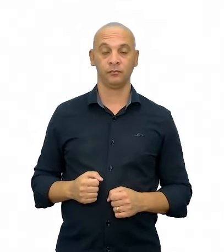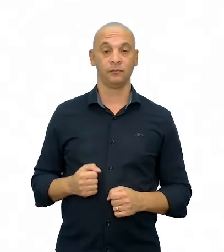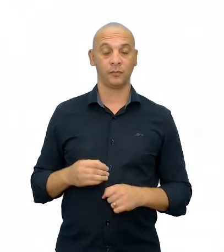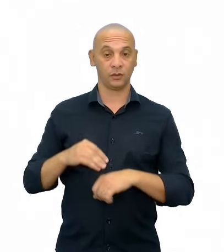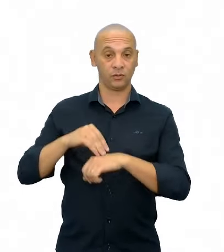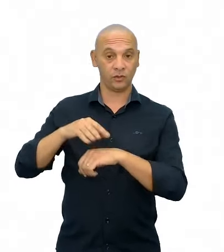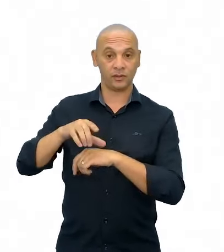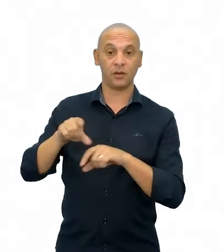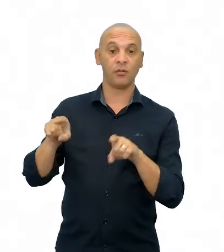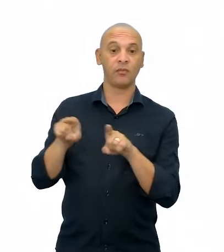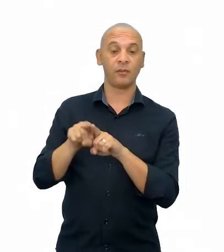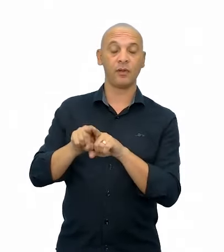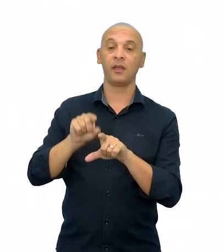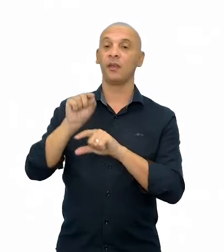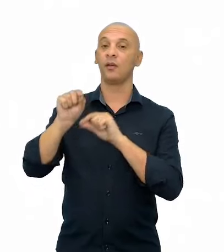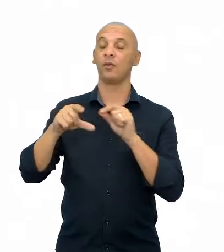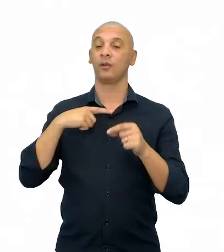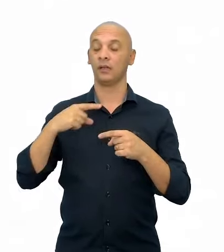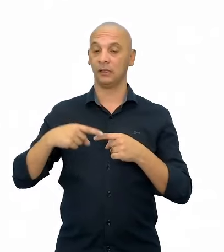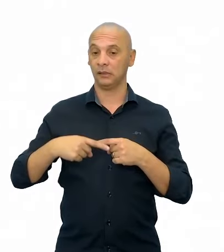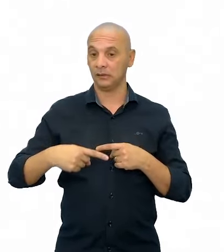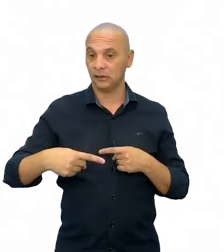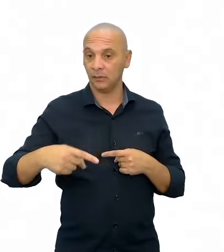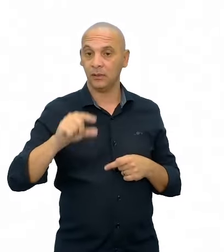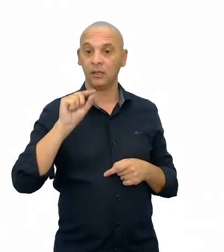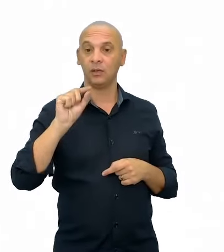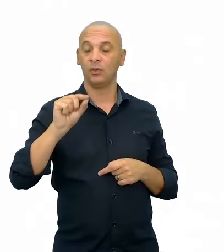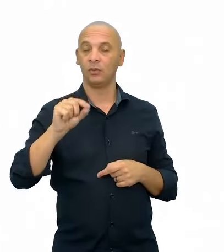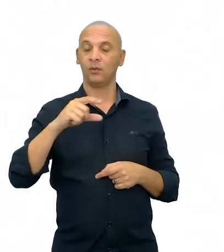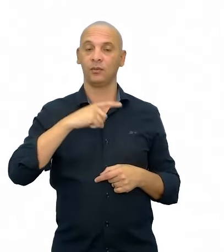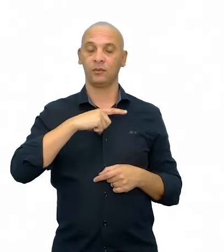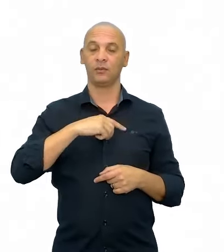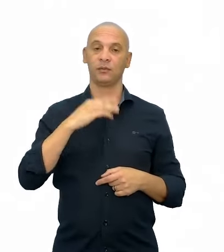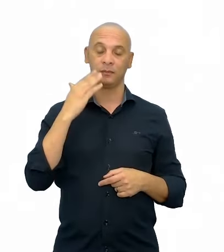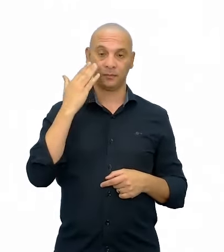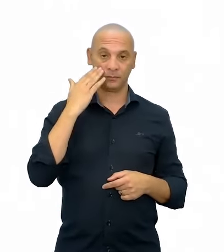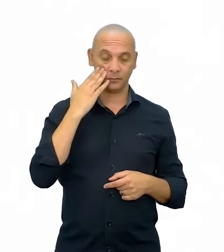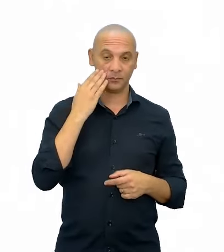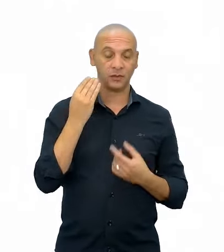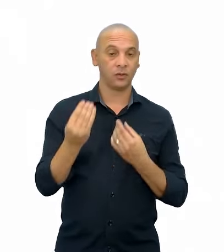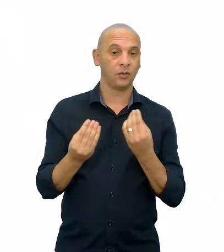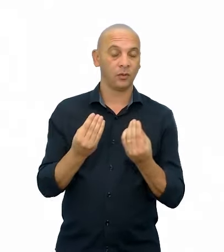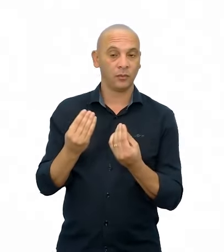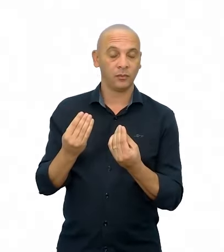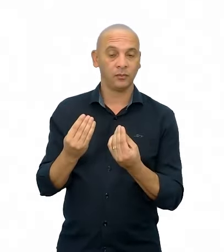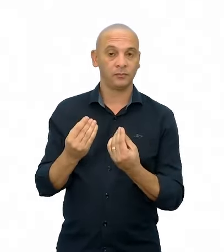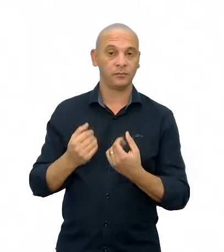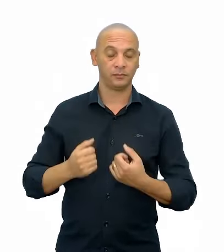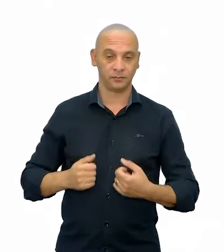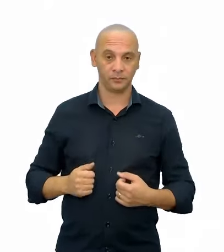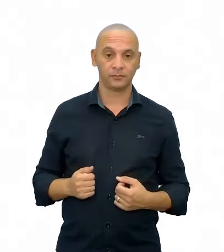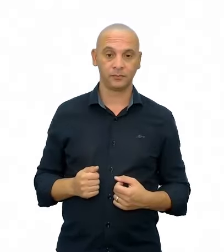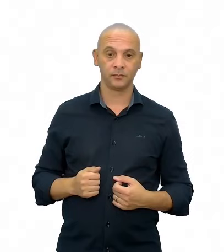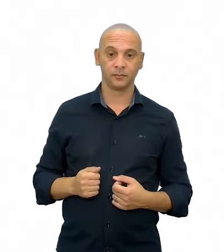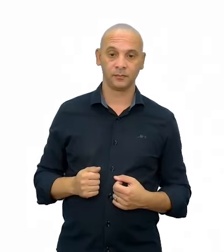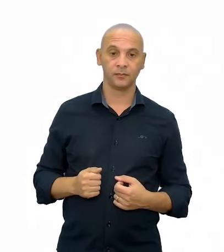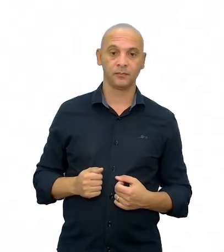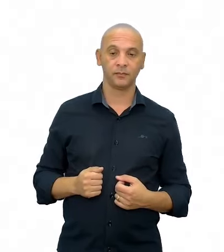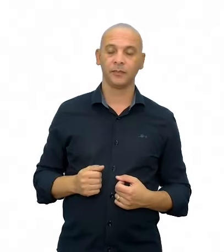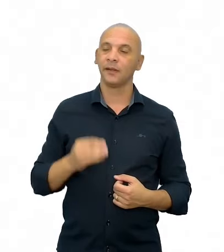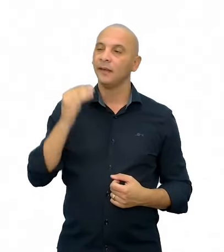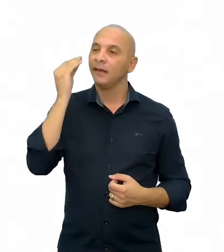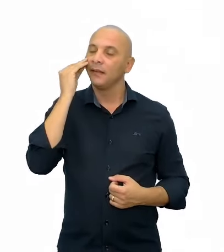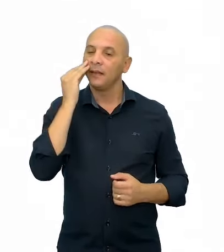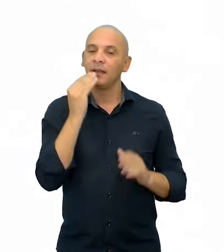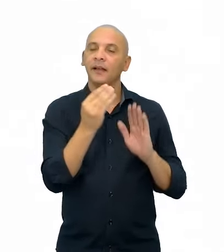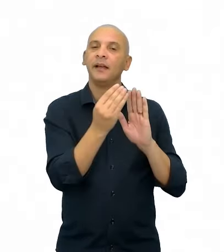a sugestão de hoje, que é a semana B, que é o término do planejamento da sequência de atividade 1, né?